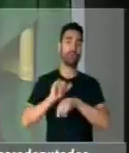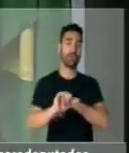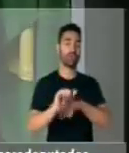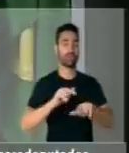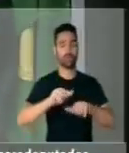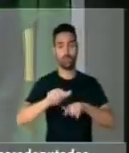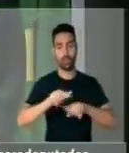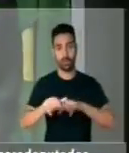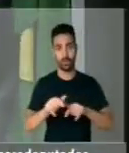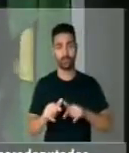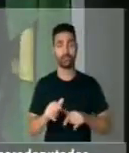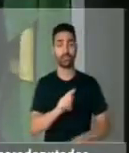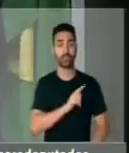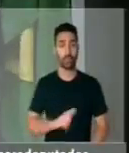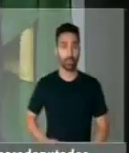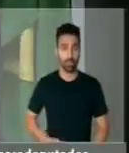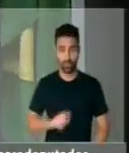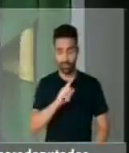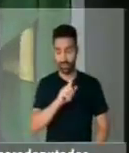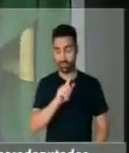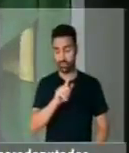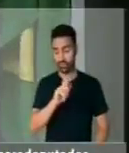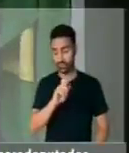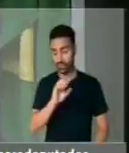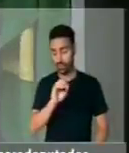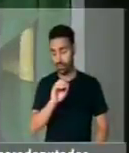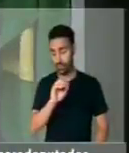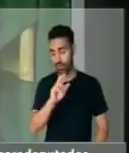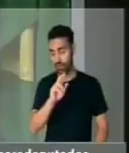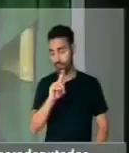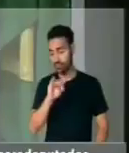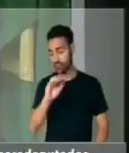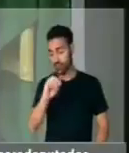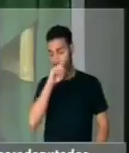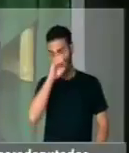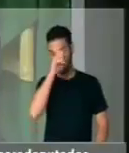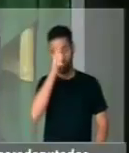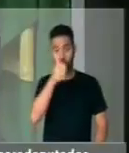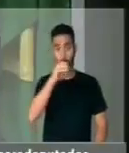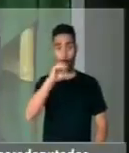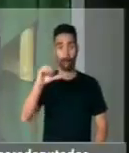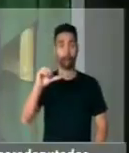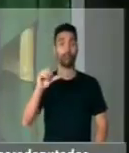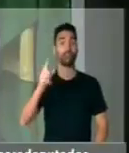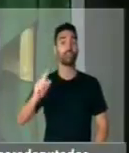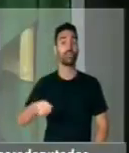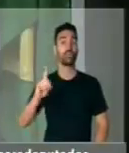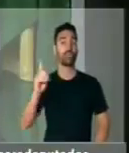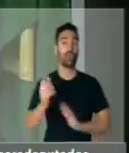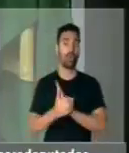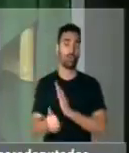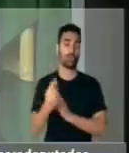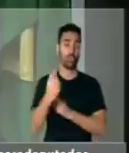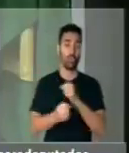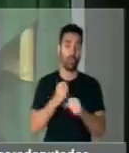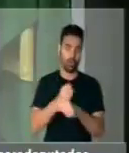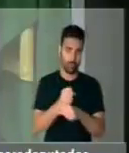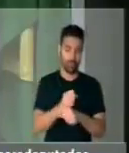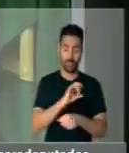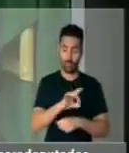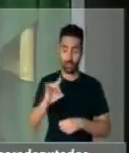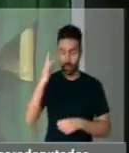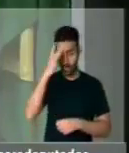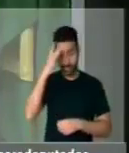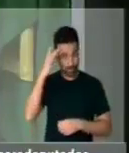O governo da história da Geórgia estima em 1999 o valor de $1.000 por ano para cada